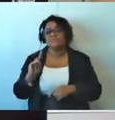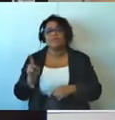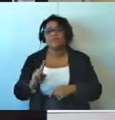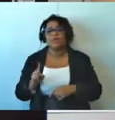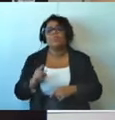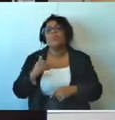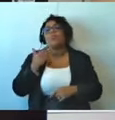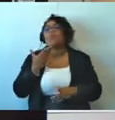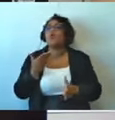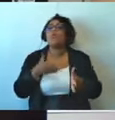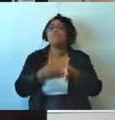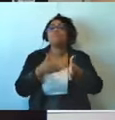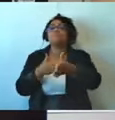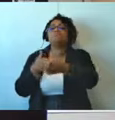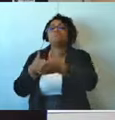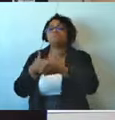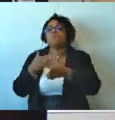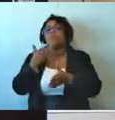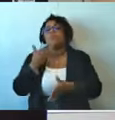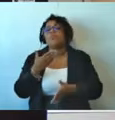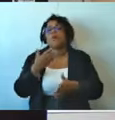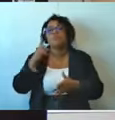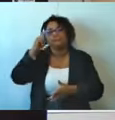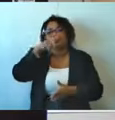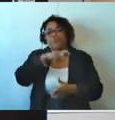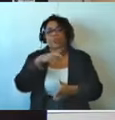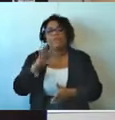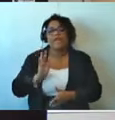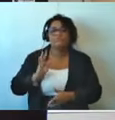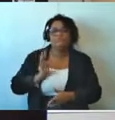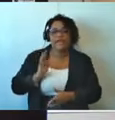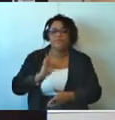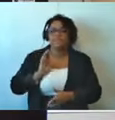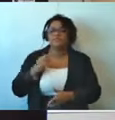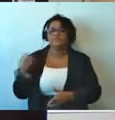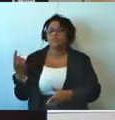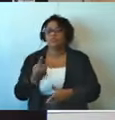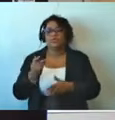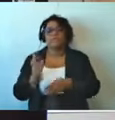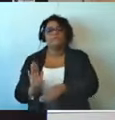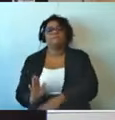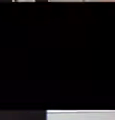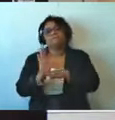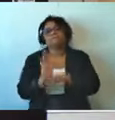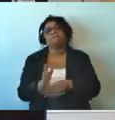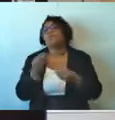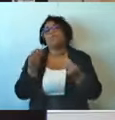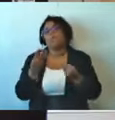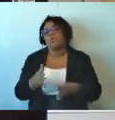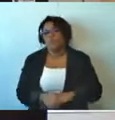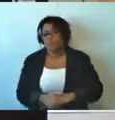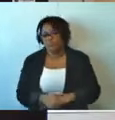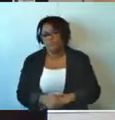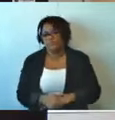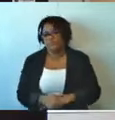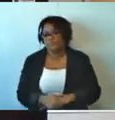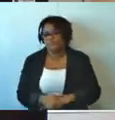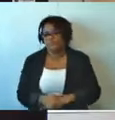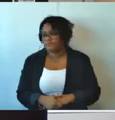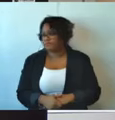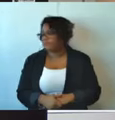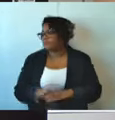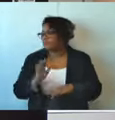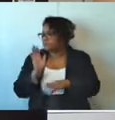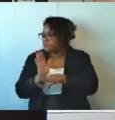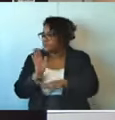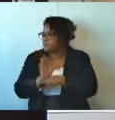quais são as dificuldades técnicas que vocês estão tendo lá, como que nós podemos fazer para contribuir e articular uma boa solução. É o que o